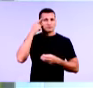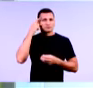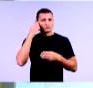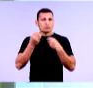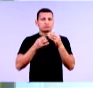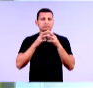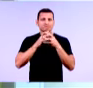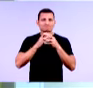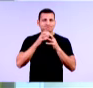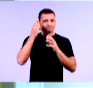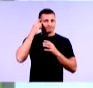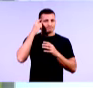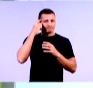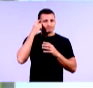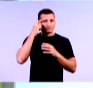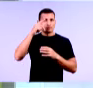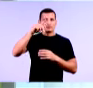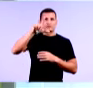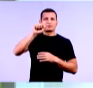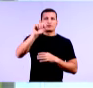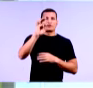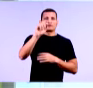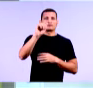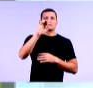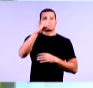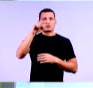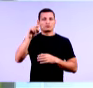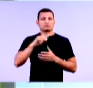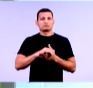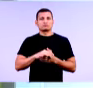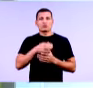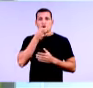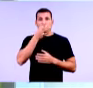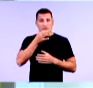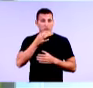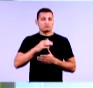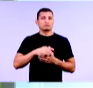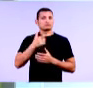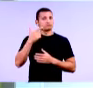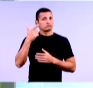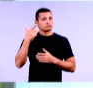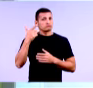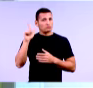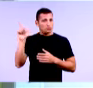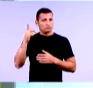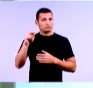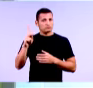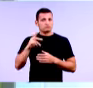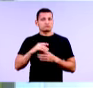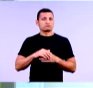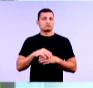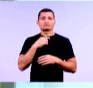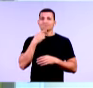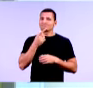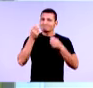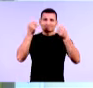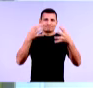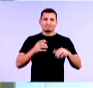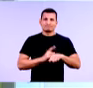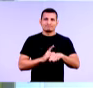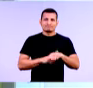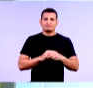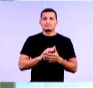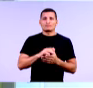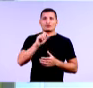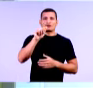raciocina, né? Platão tinha uma visão, o mundo das ideias, e a gente não tem nem como explicar aqui pelo nosso tempo, mas e Aristóteles